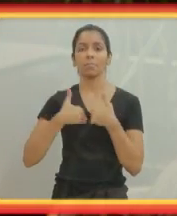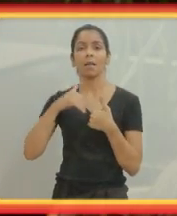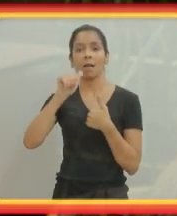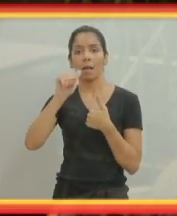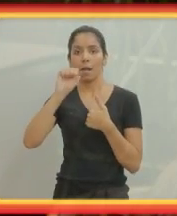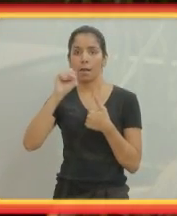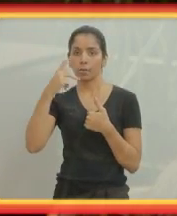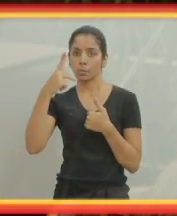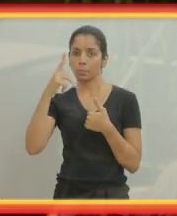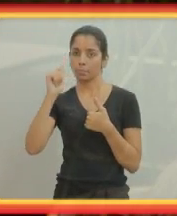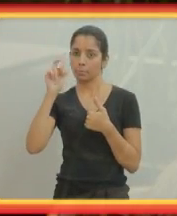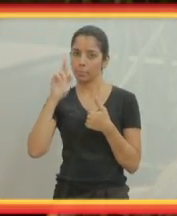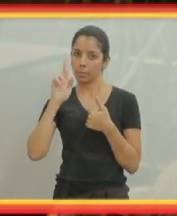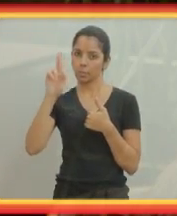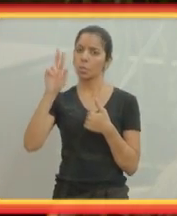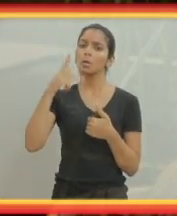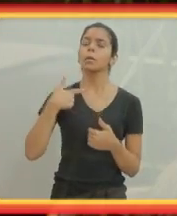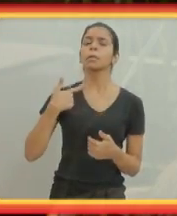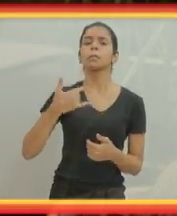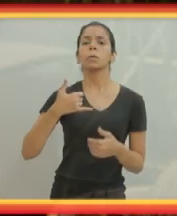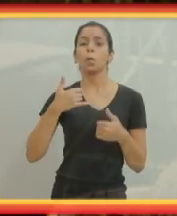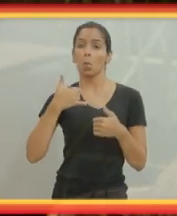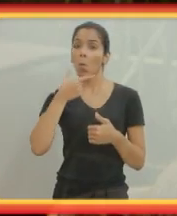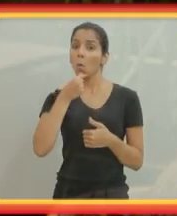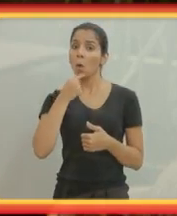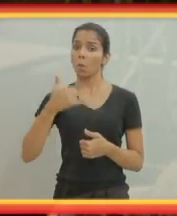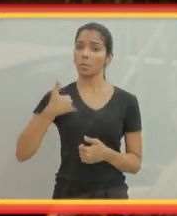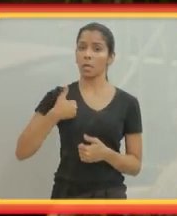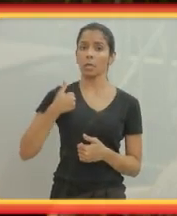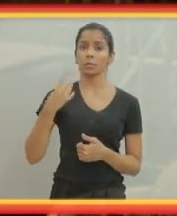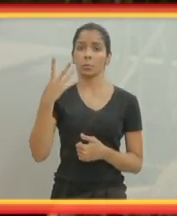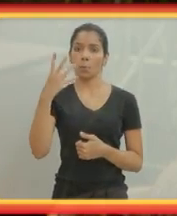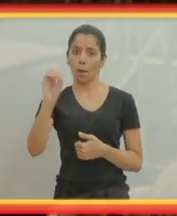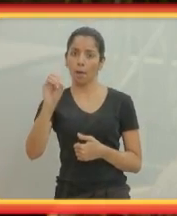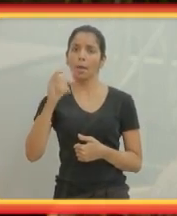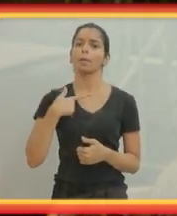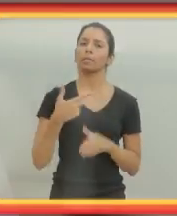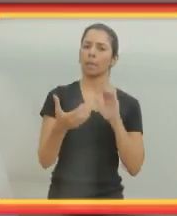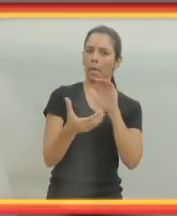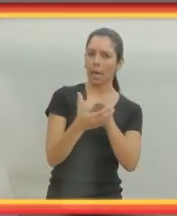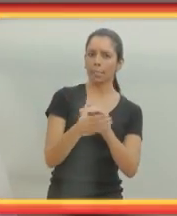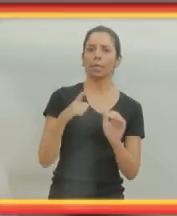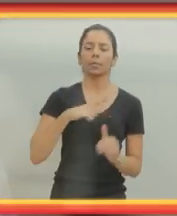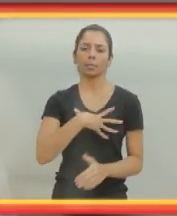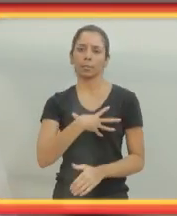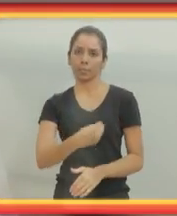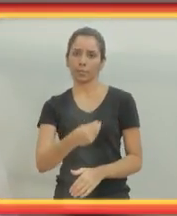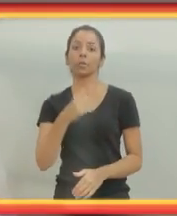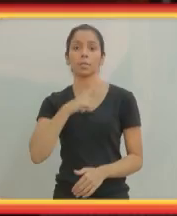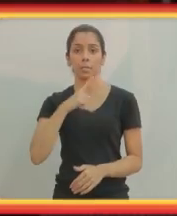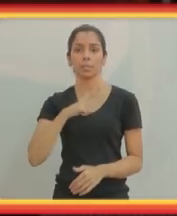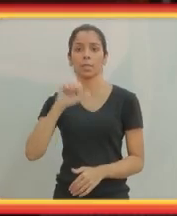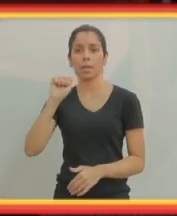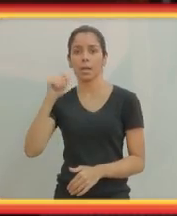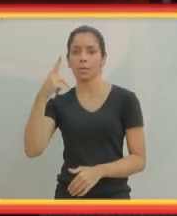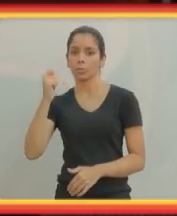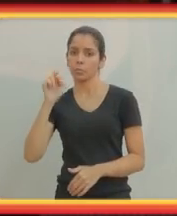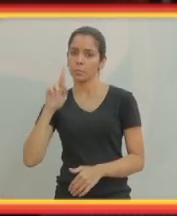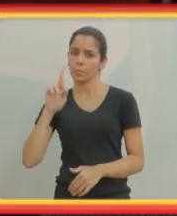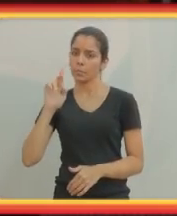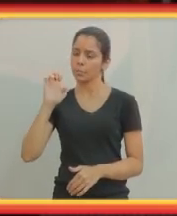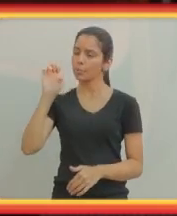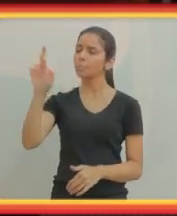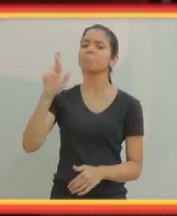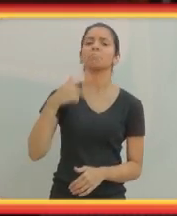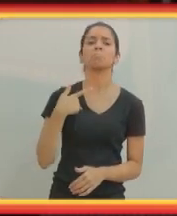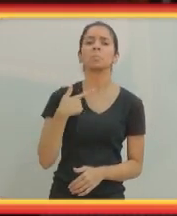com um homem já de 40 anos de idade, casado, que tem filho, portador da síndrome de Asperger. Eu nunca tinha tido nenhum